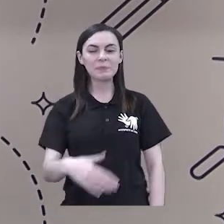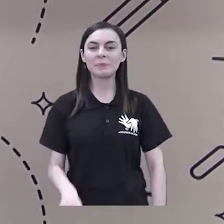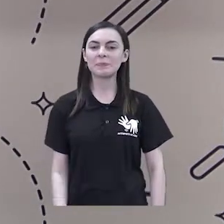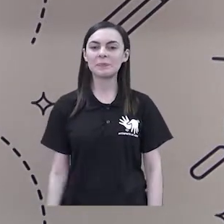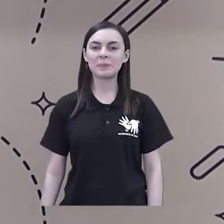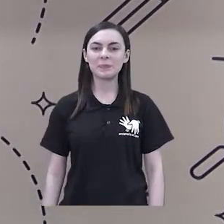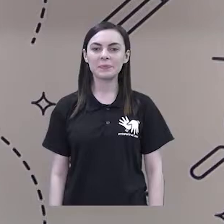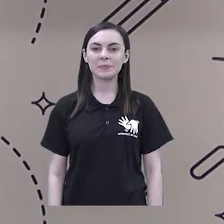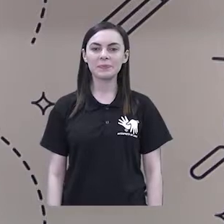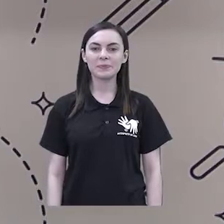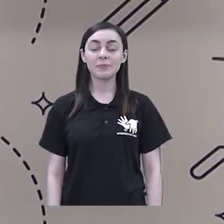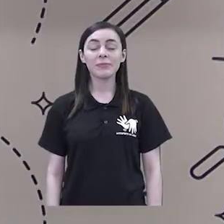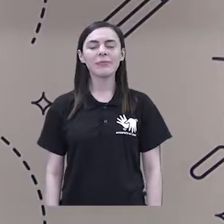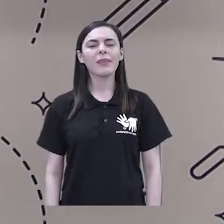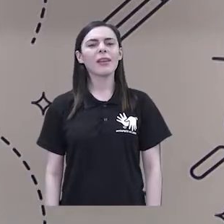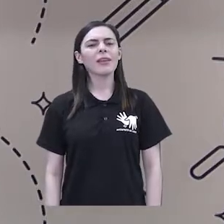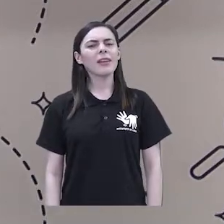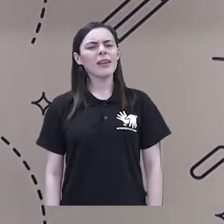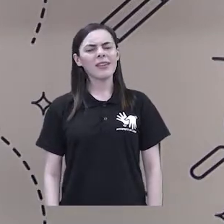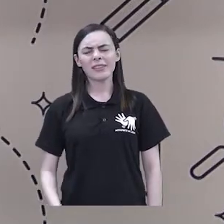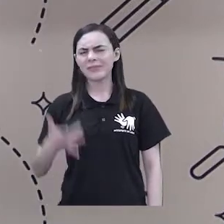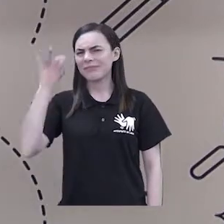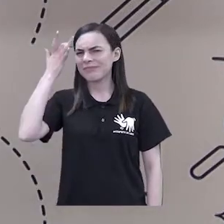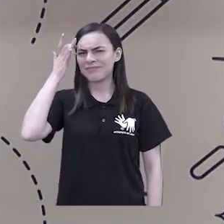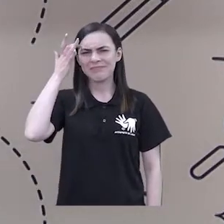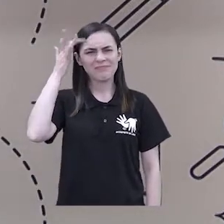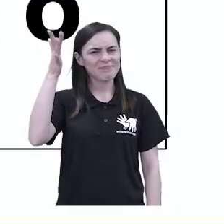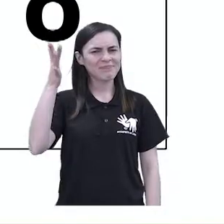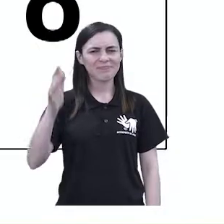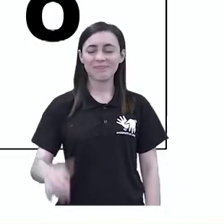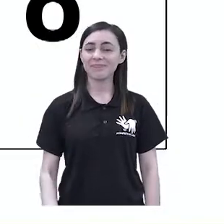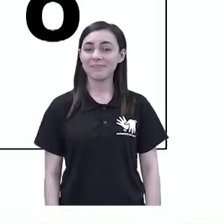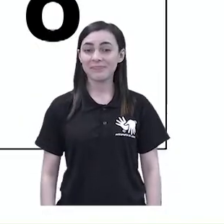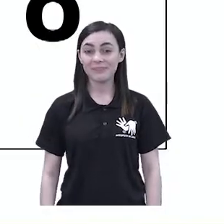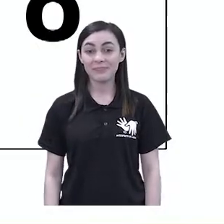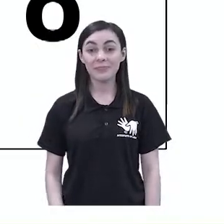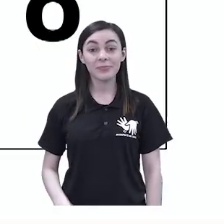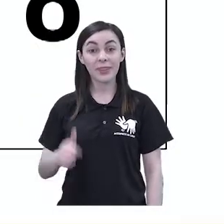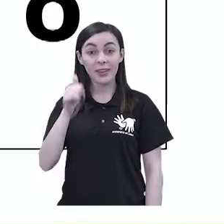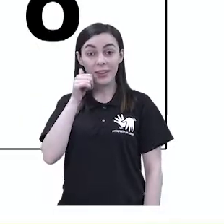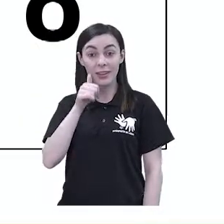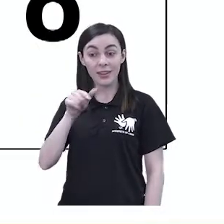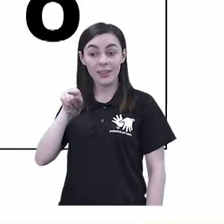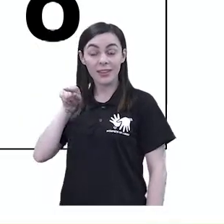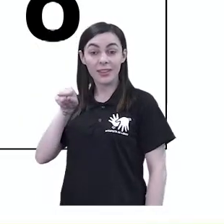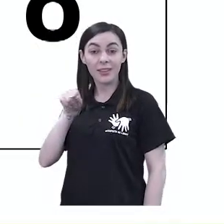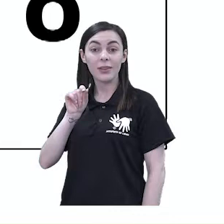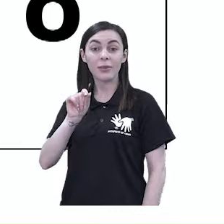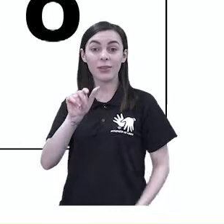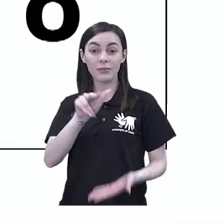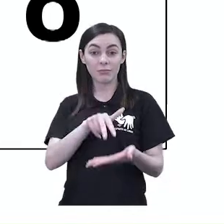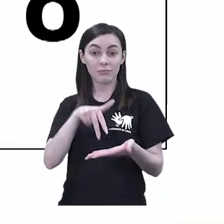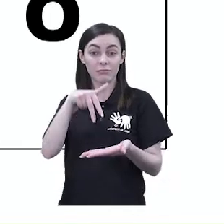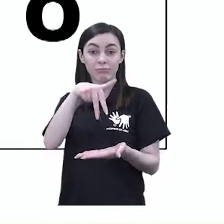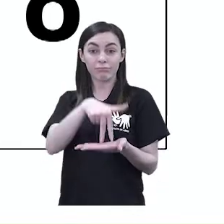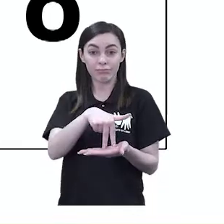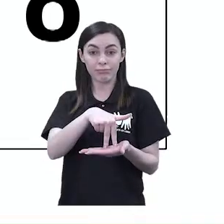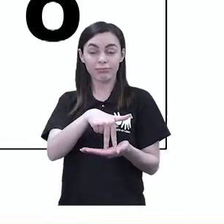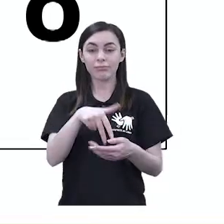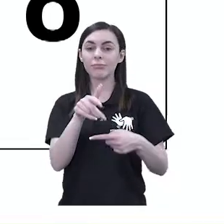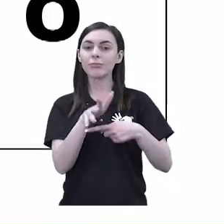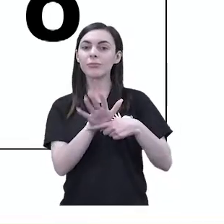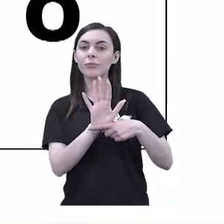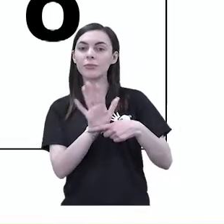lá. Ah, agora ficou fácil? Ela é a protagonista do